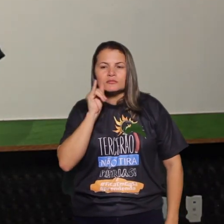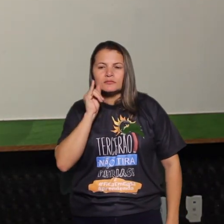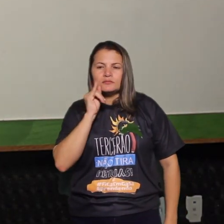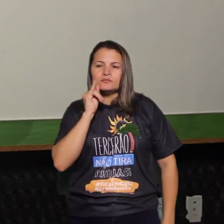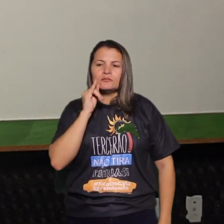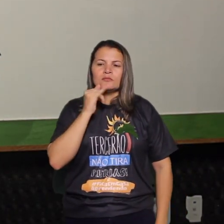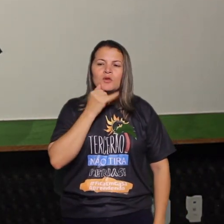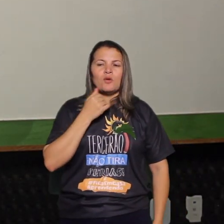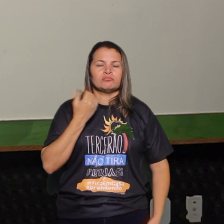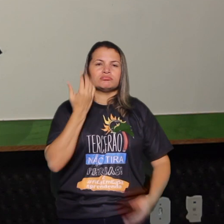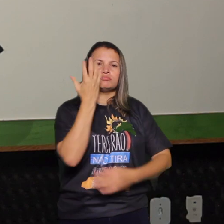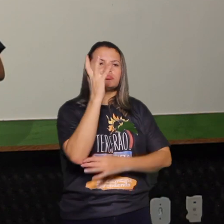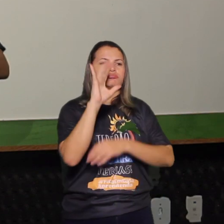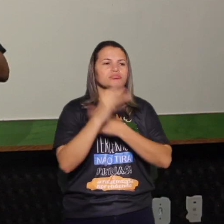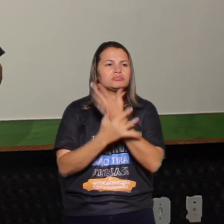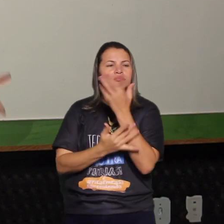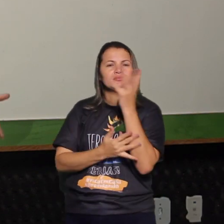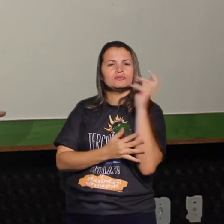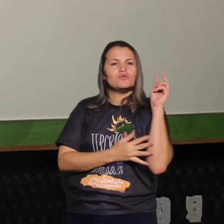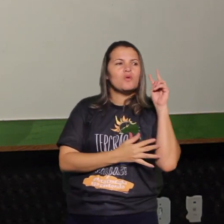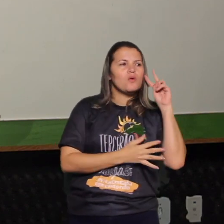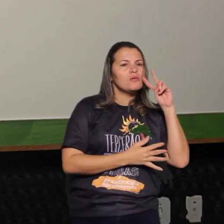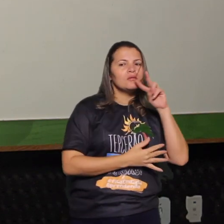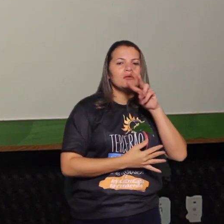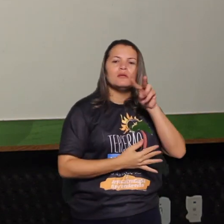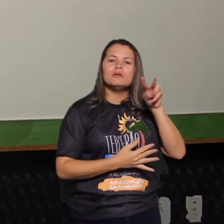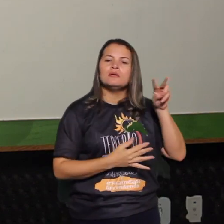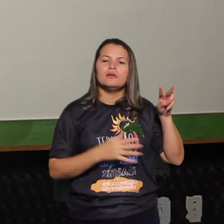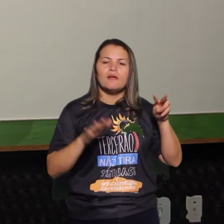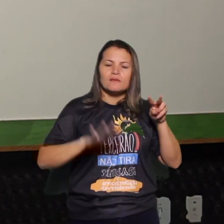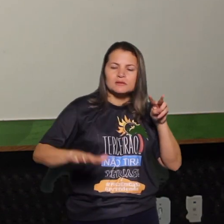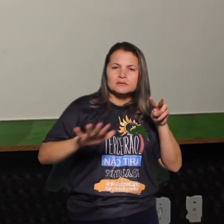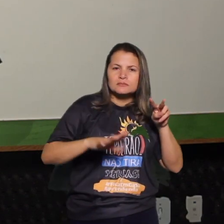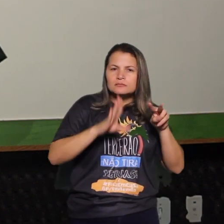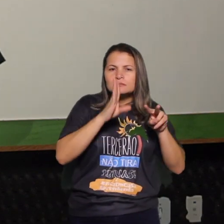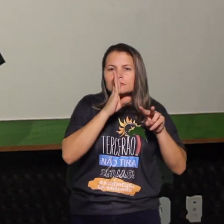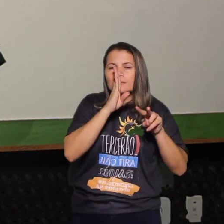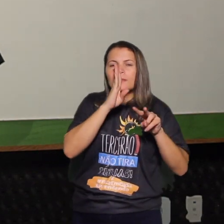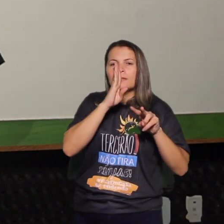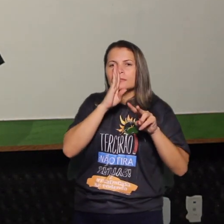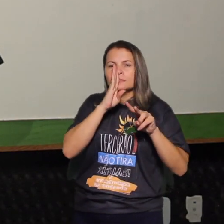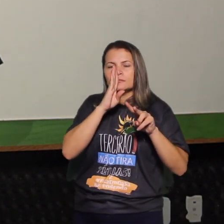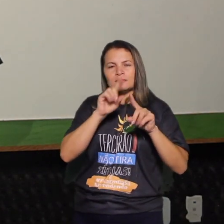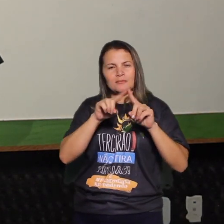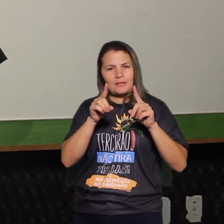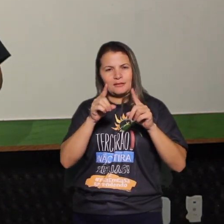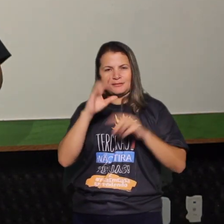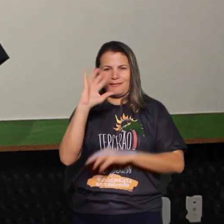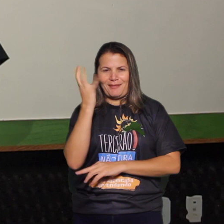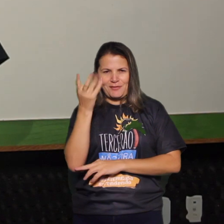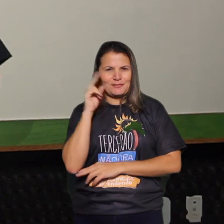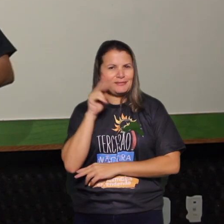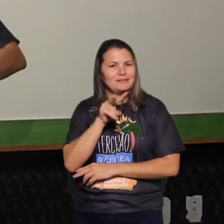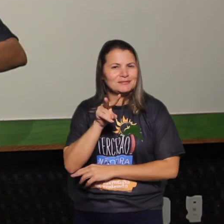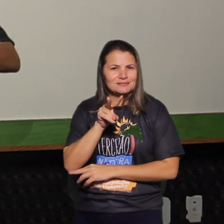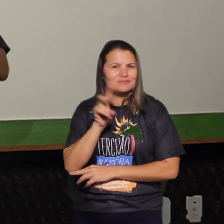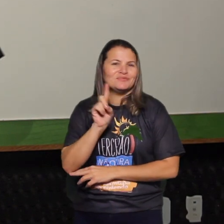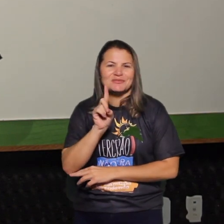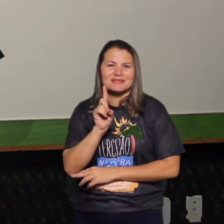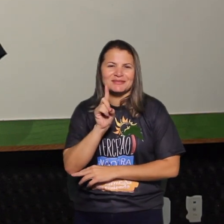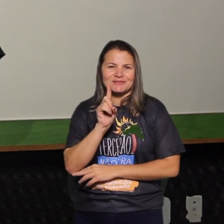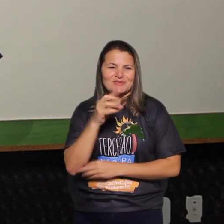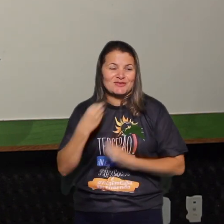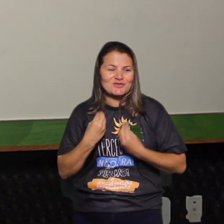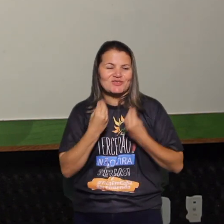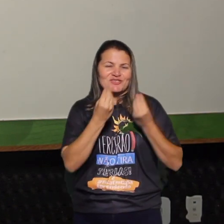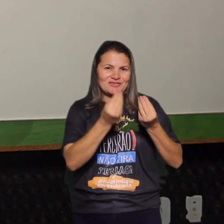nós damos aos seres inanimados e também aos animais características